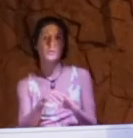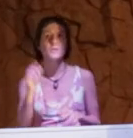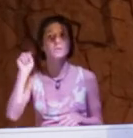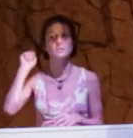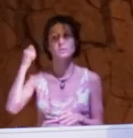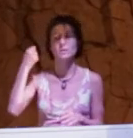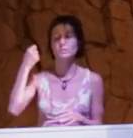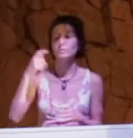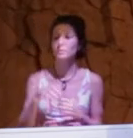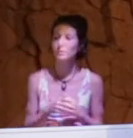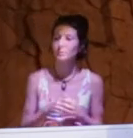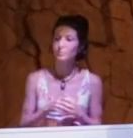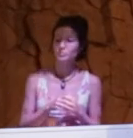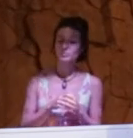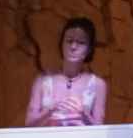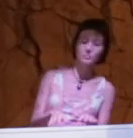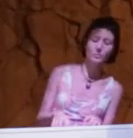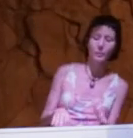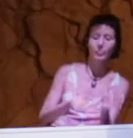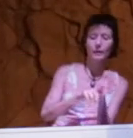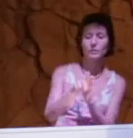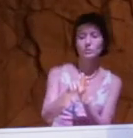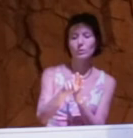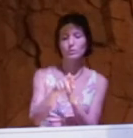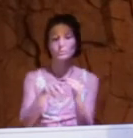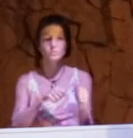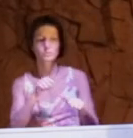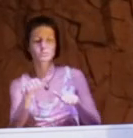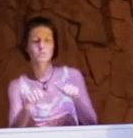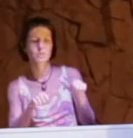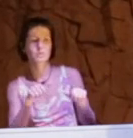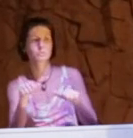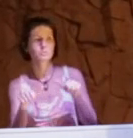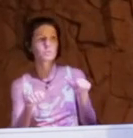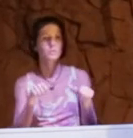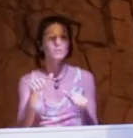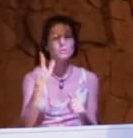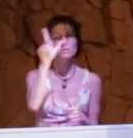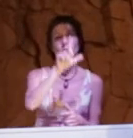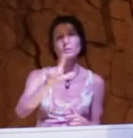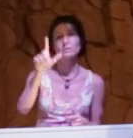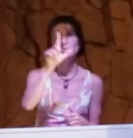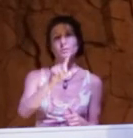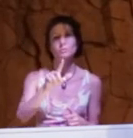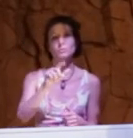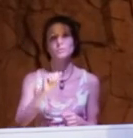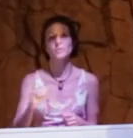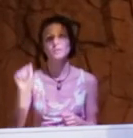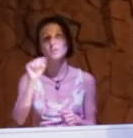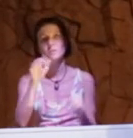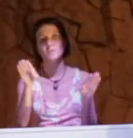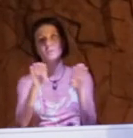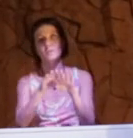aí, dialogando com o conceito de literatura afro-brasileira e literatura negro-brasileira. Não estou dizendo que